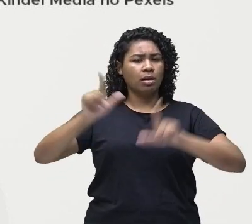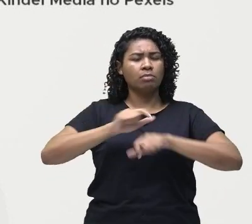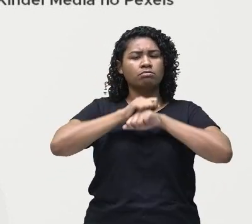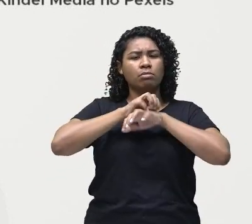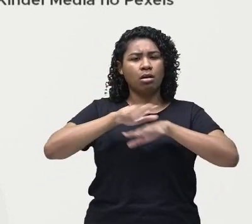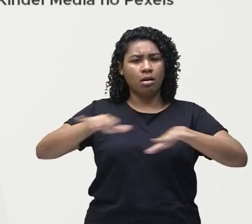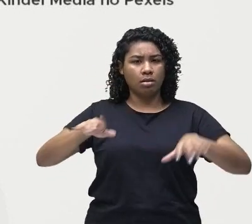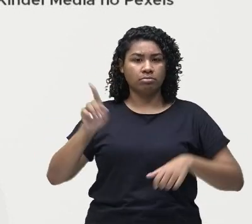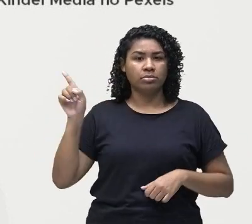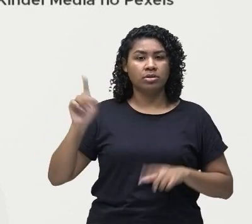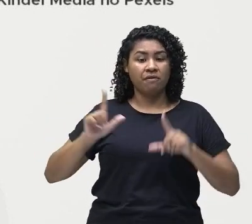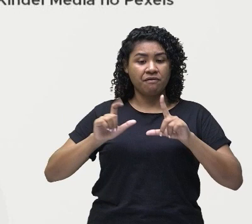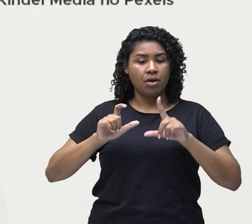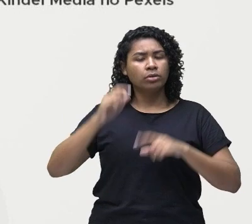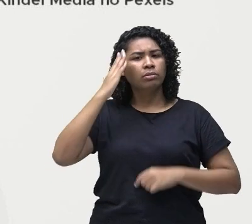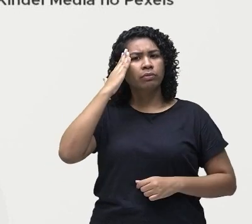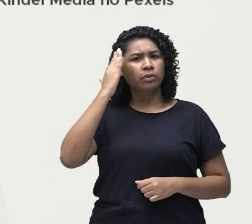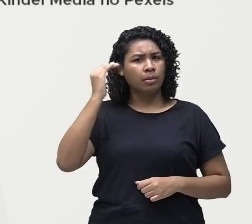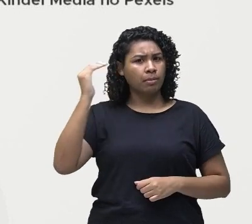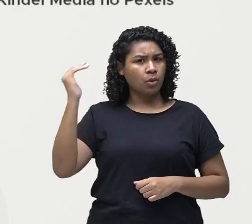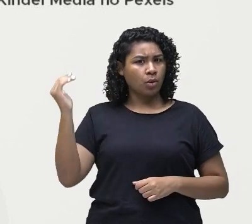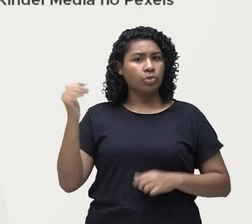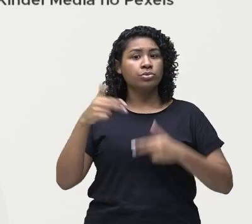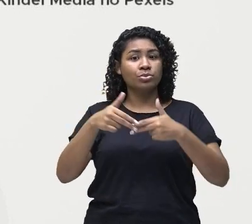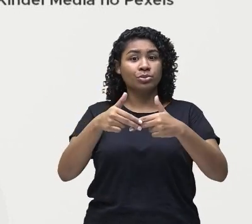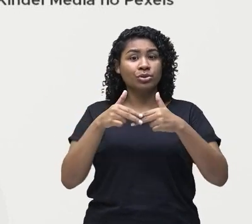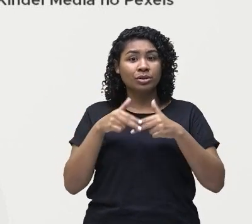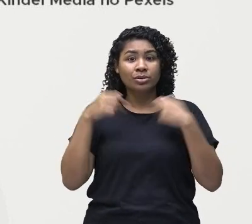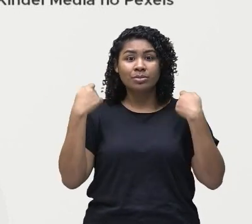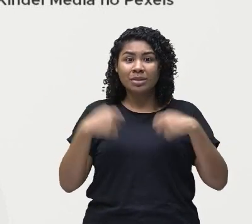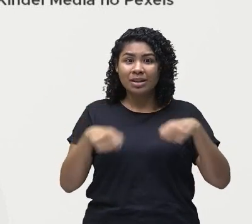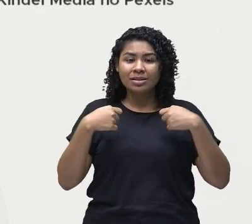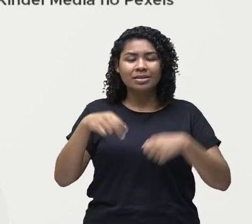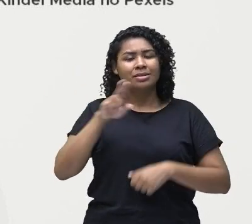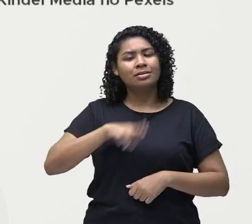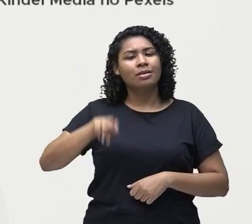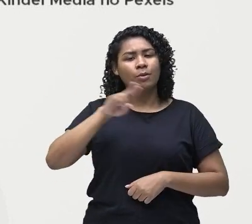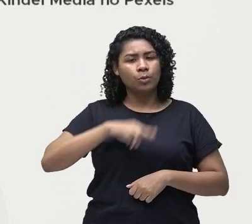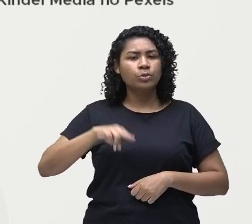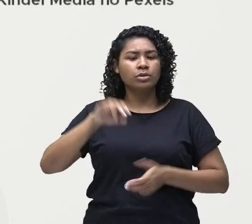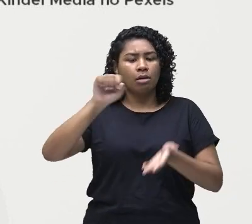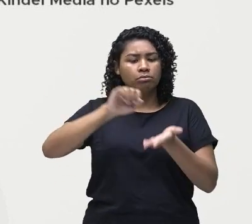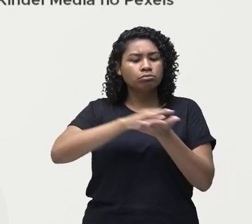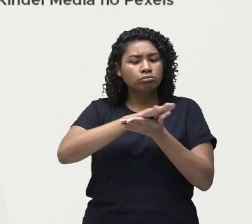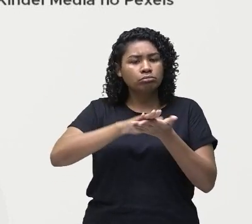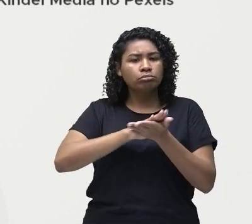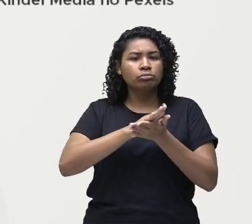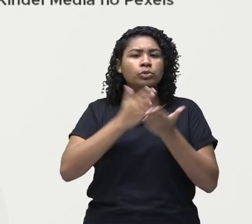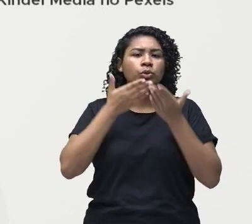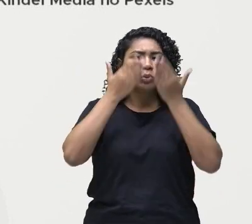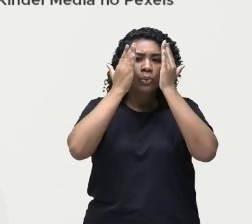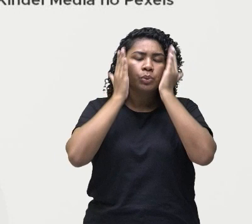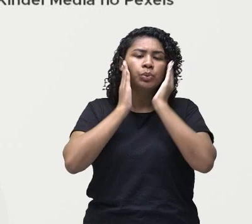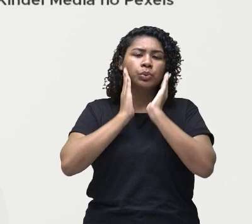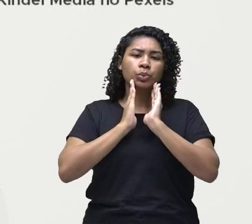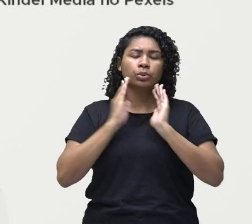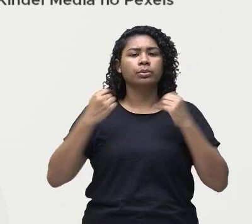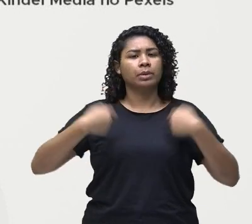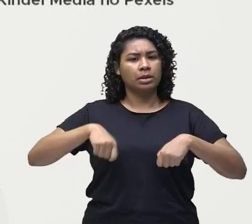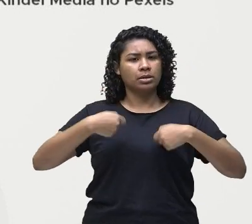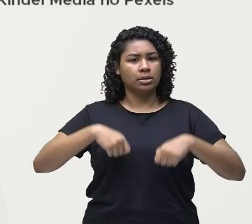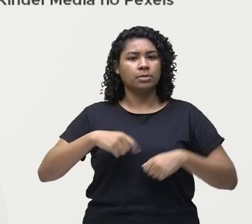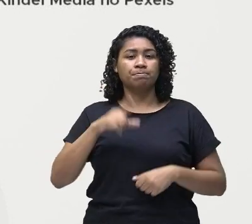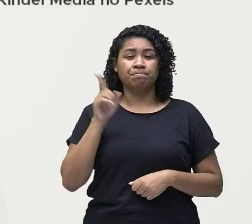curiosidades, vocês podem procurar o uso do protetor solar e o envelhecimento. E é o caso de um caminhoneiro, que ele